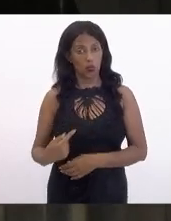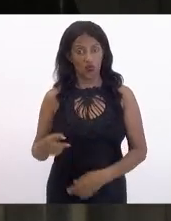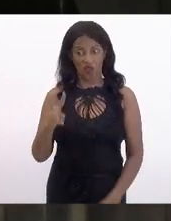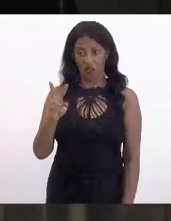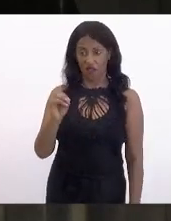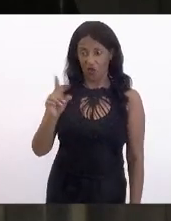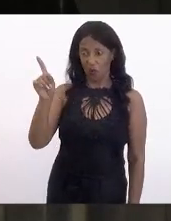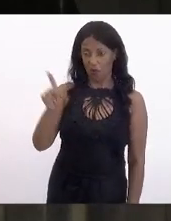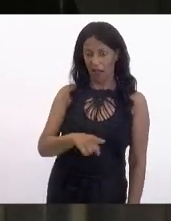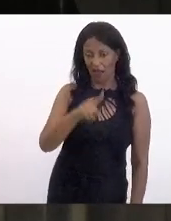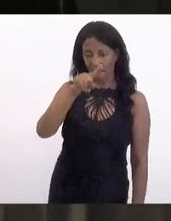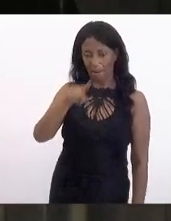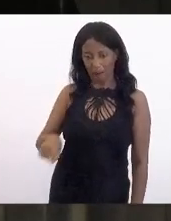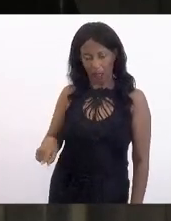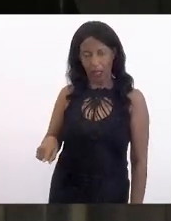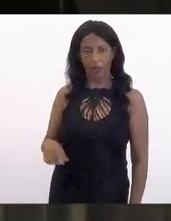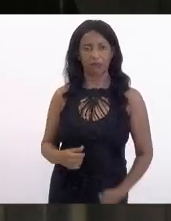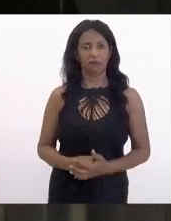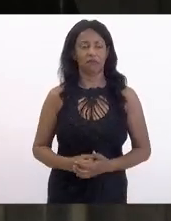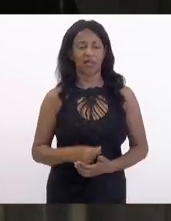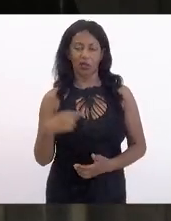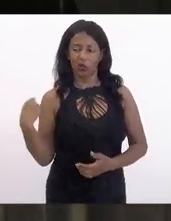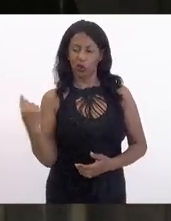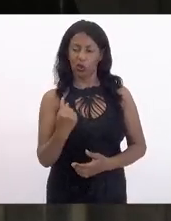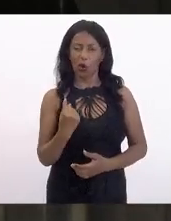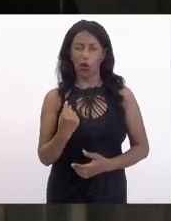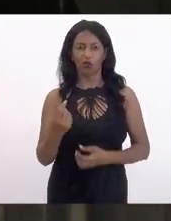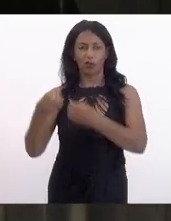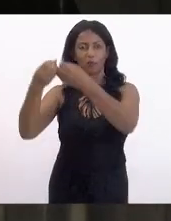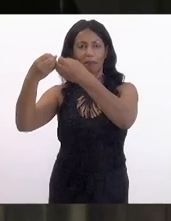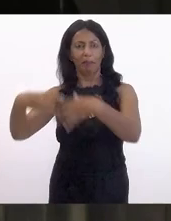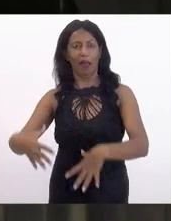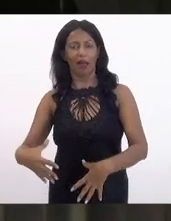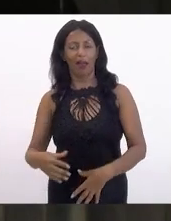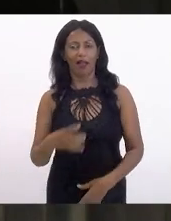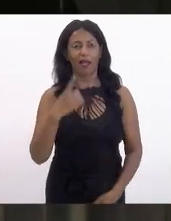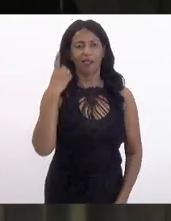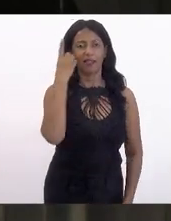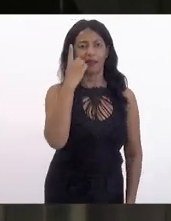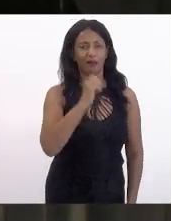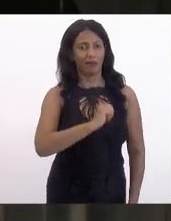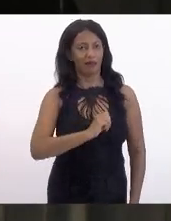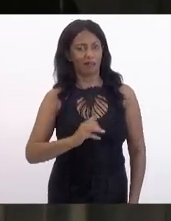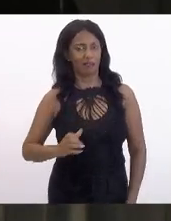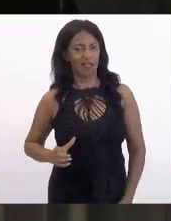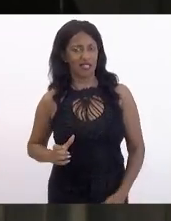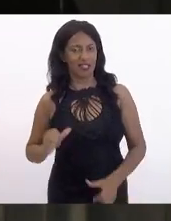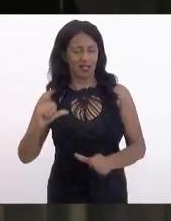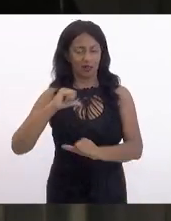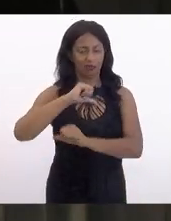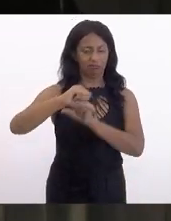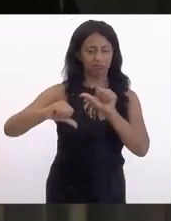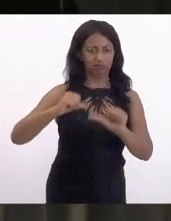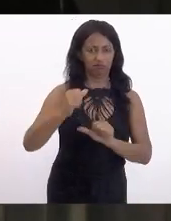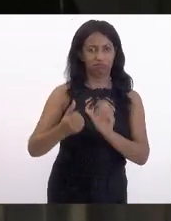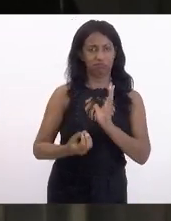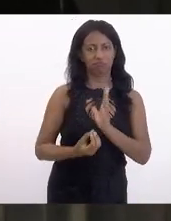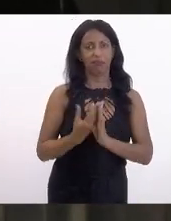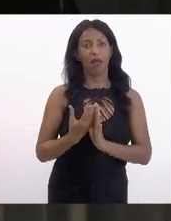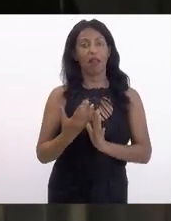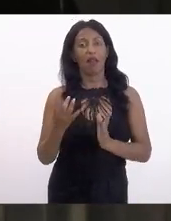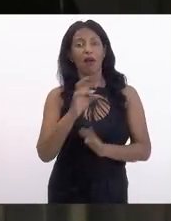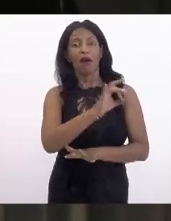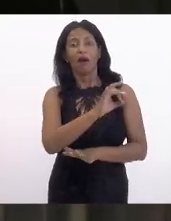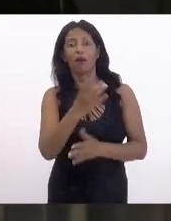vetou o velto foi derrubado Deputado André Ceciliano promulgou agora